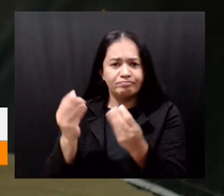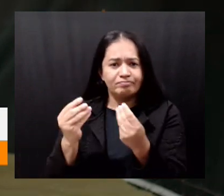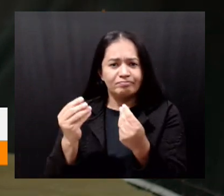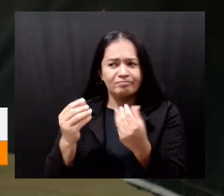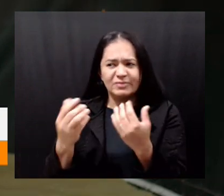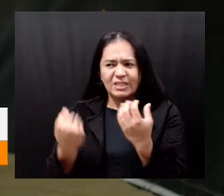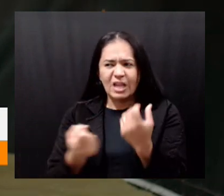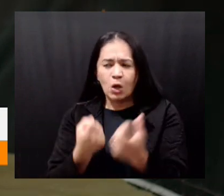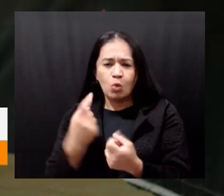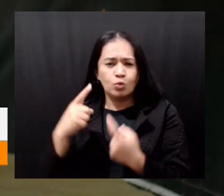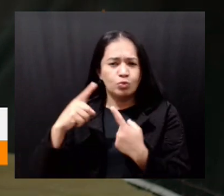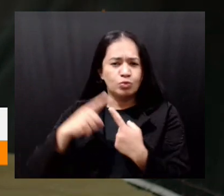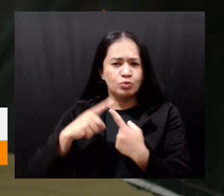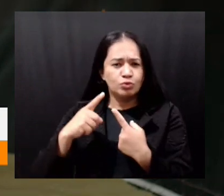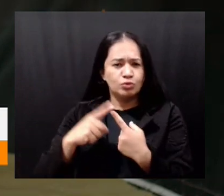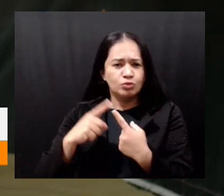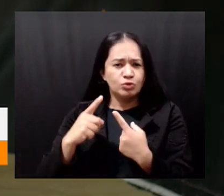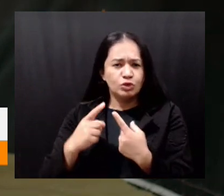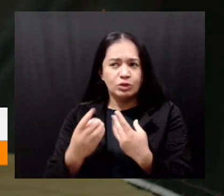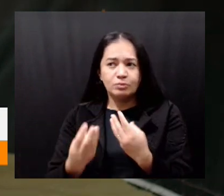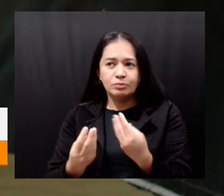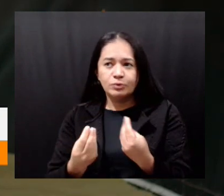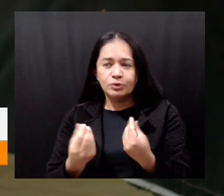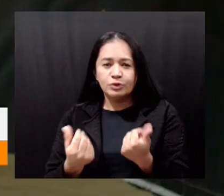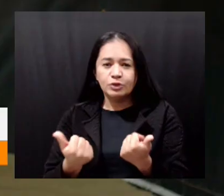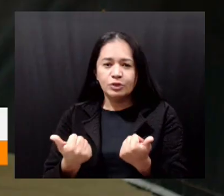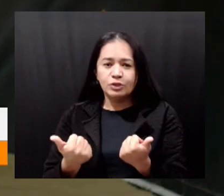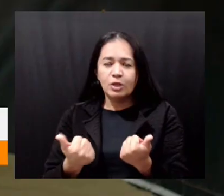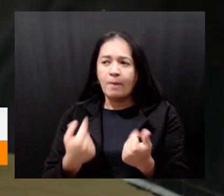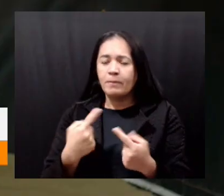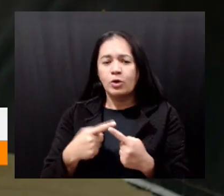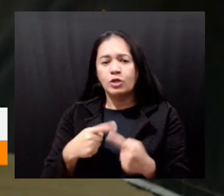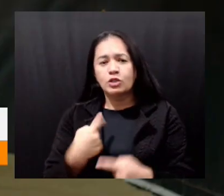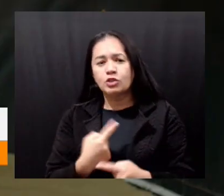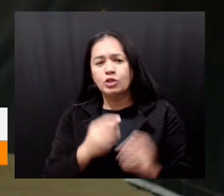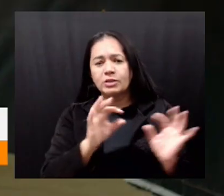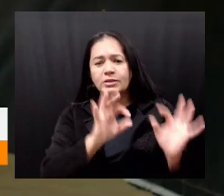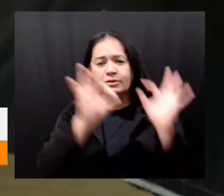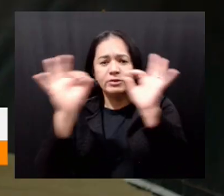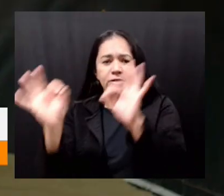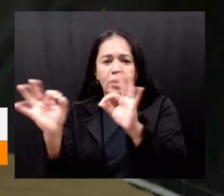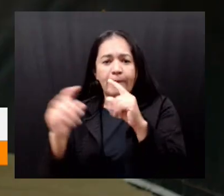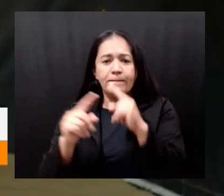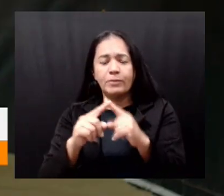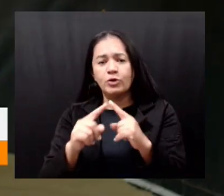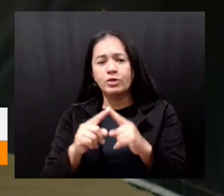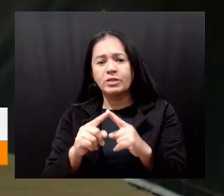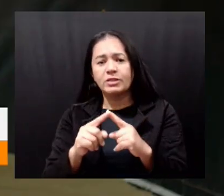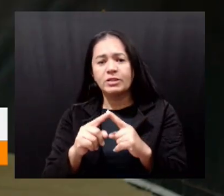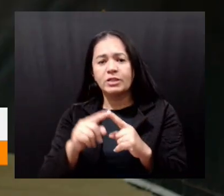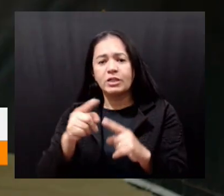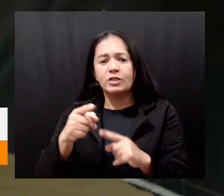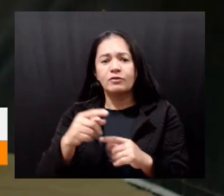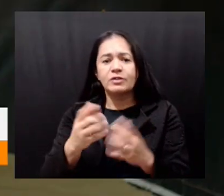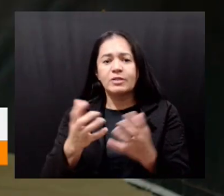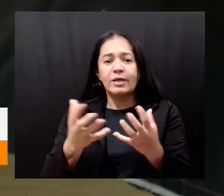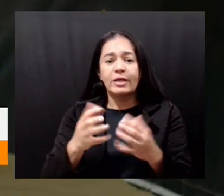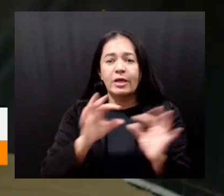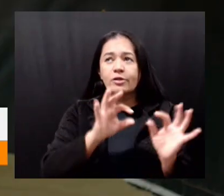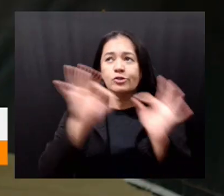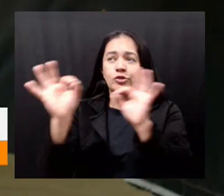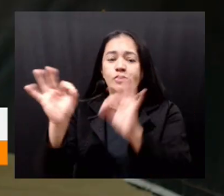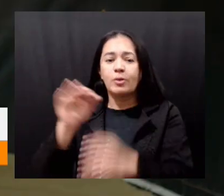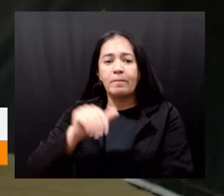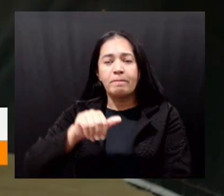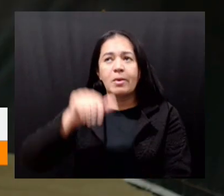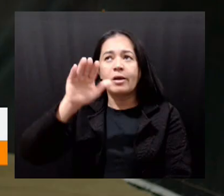recompensa quando a gente assiste isso. Por quê? Que a tendência é você querer assistir mais. Além do tal do algoritmo que vai te